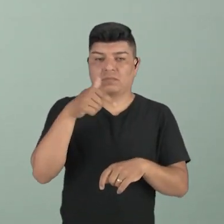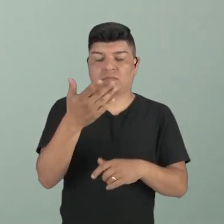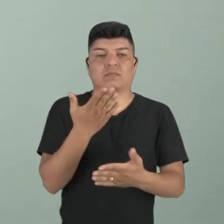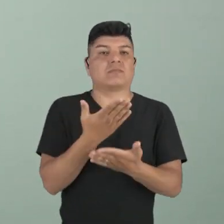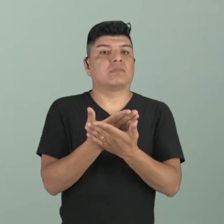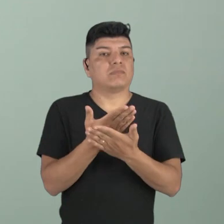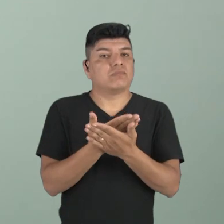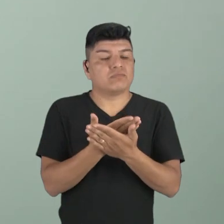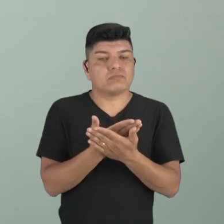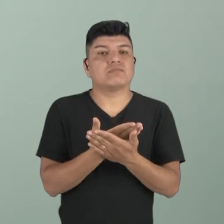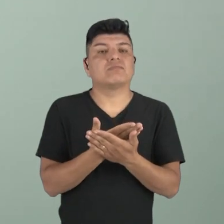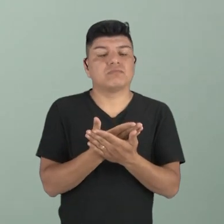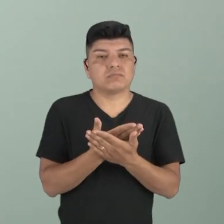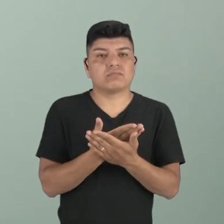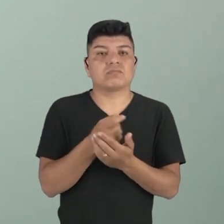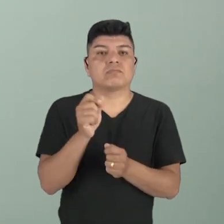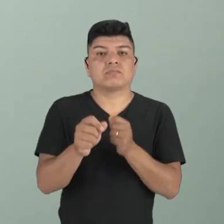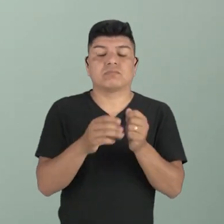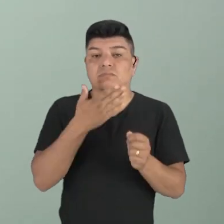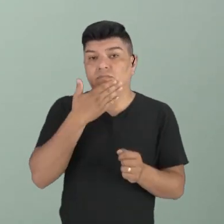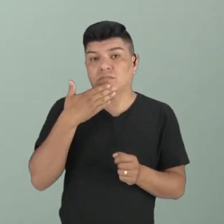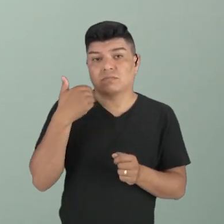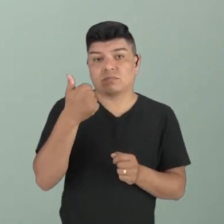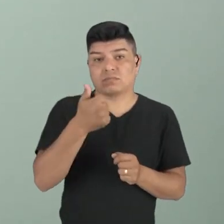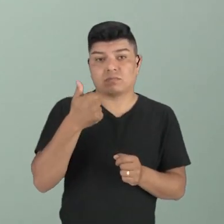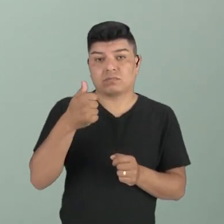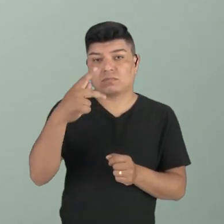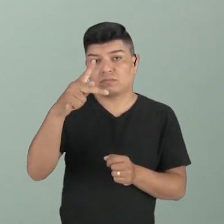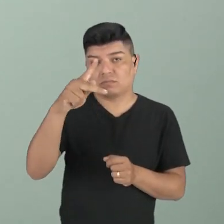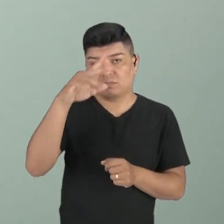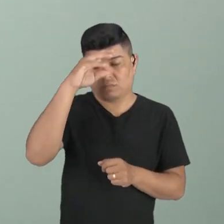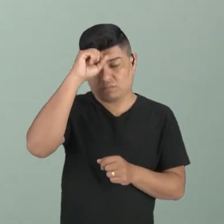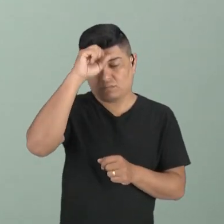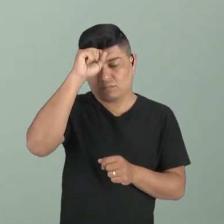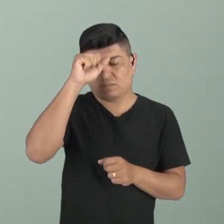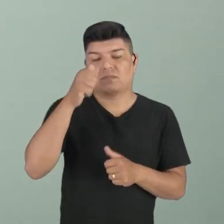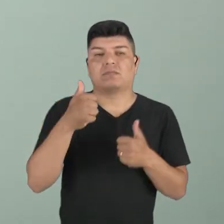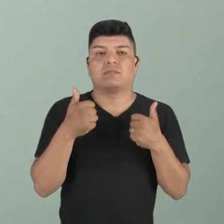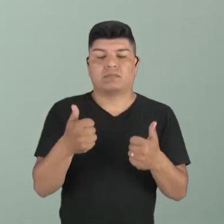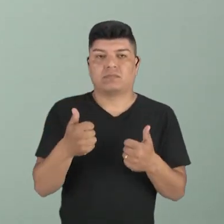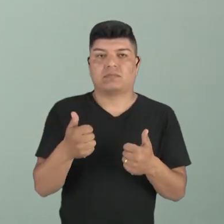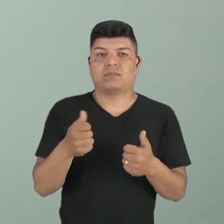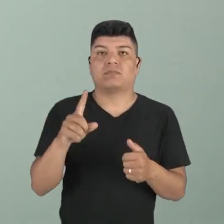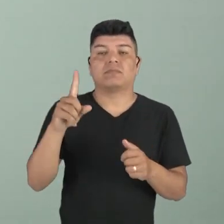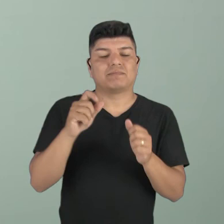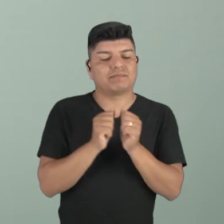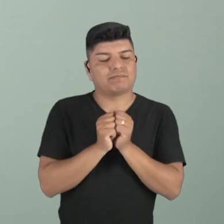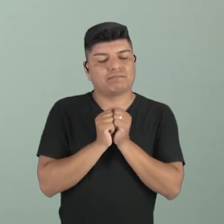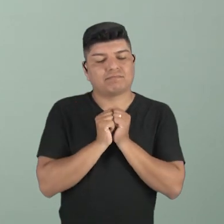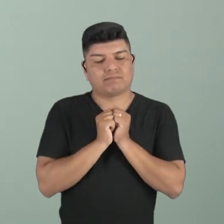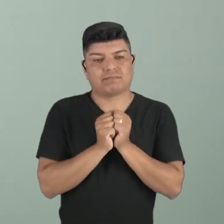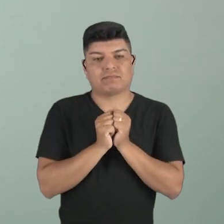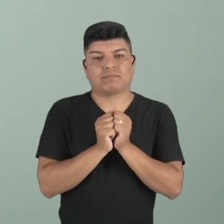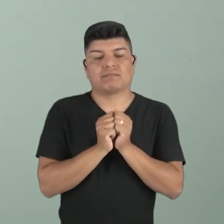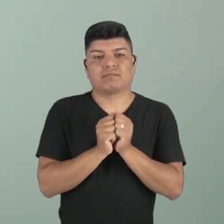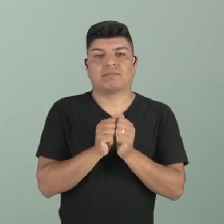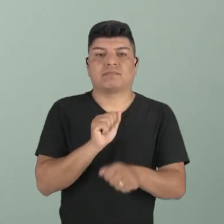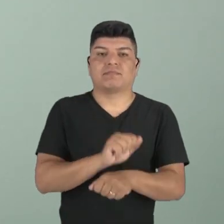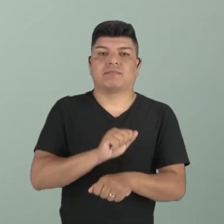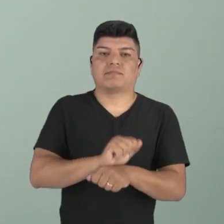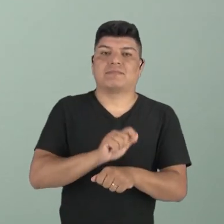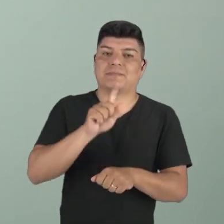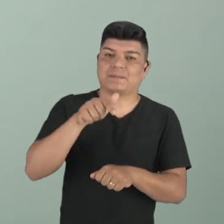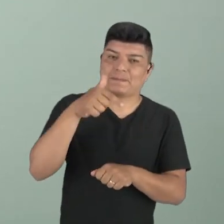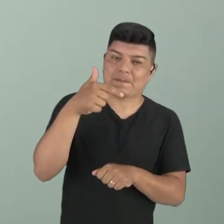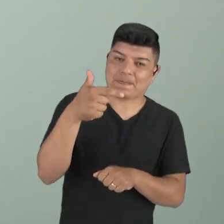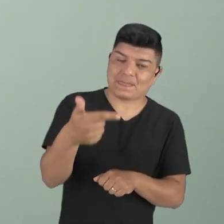próximas aulas, né? Isso vai fortalecer bastante o seu aprendizado. Fique aqui com a gente e eu aguardo